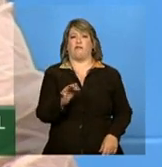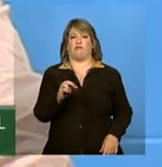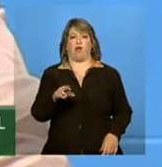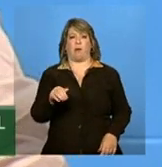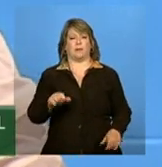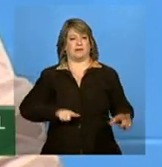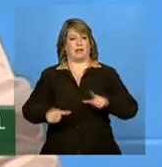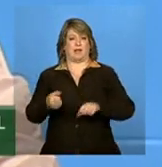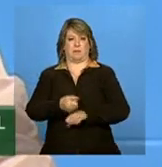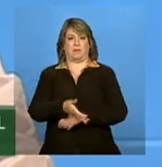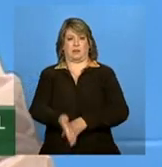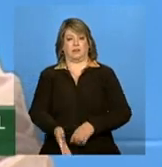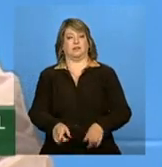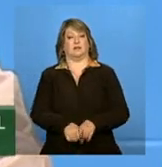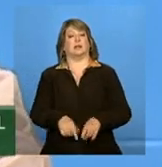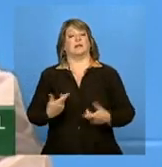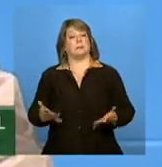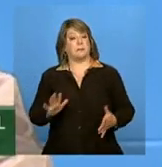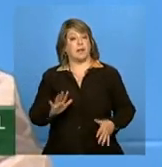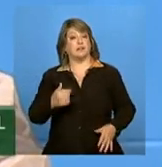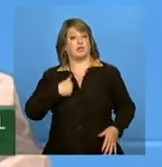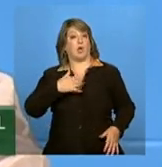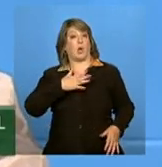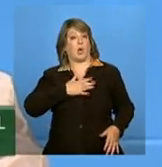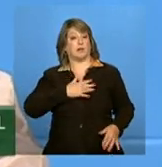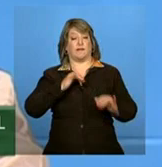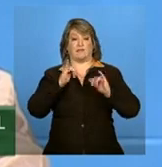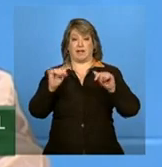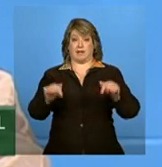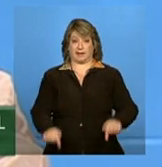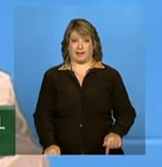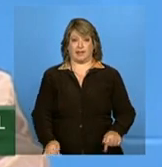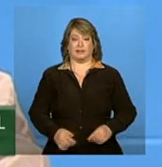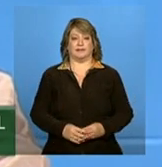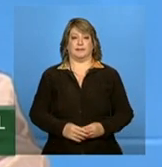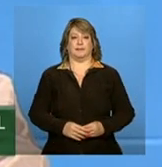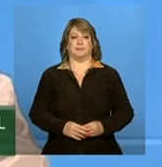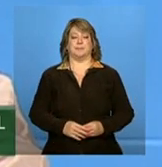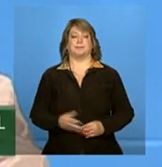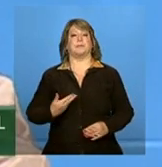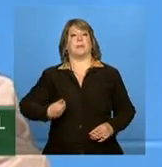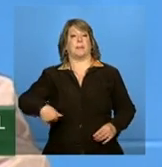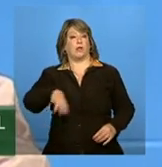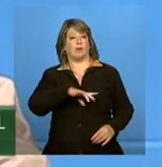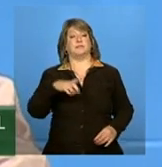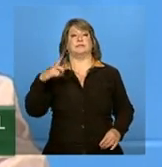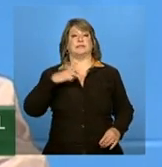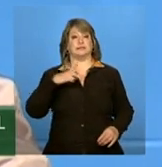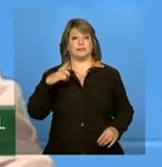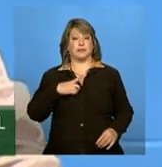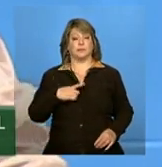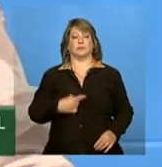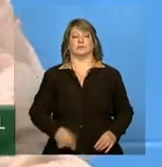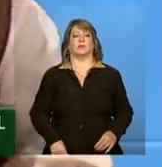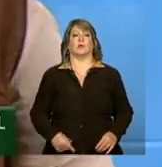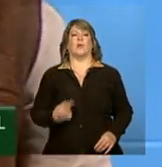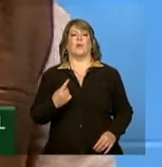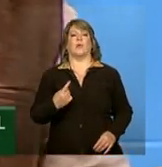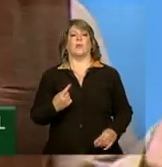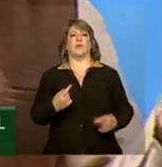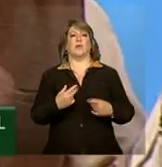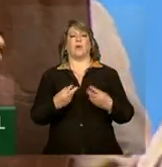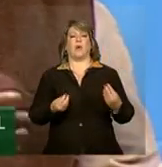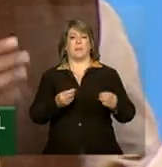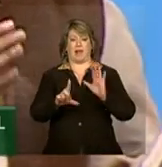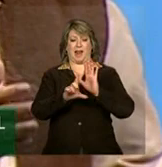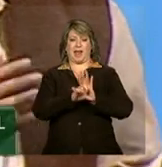infantil. No entanto, gostaria de ressaltar aqui que nós temos uma aplicação muito fraca